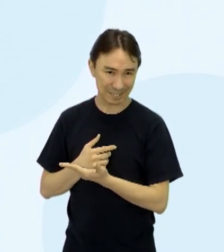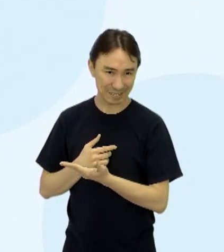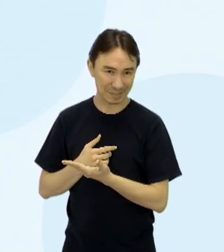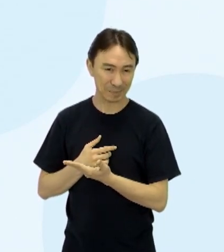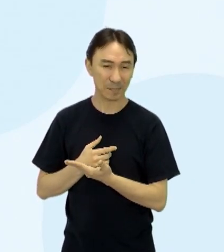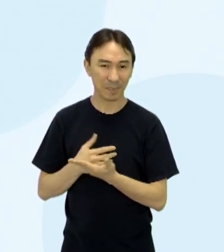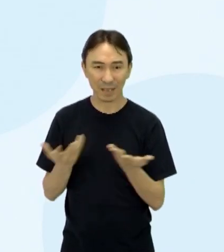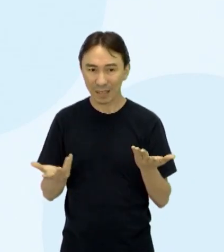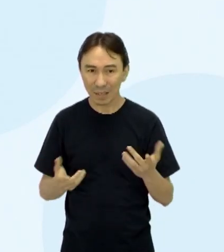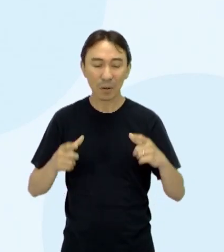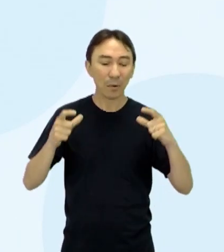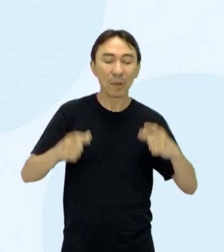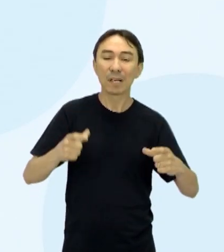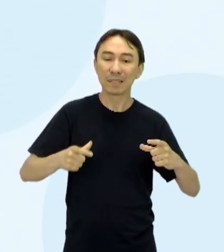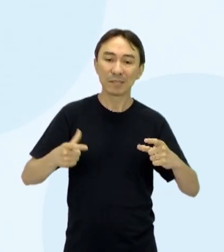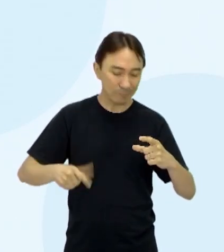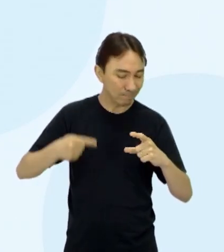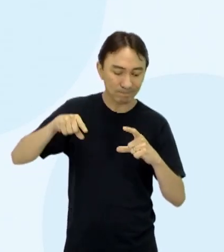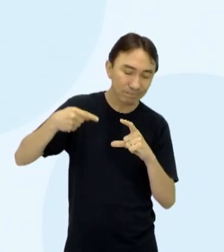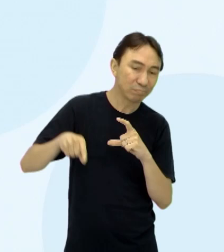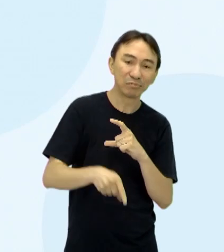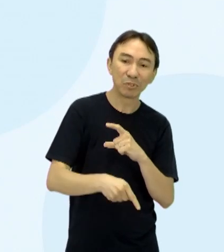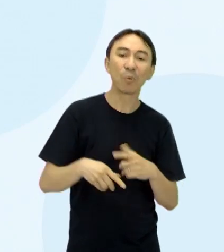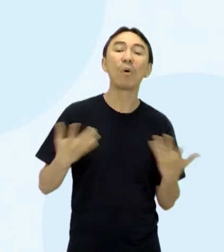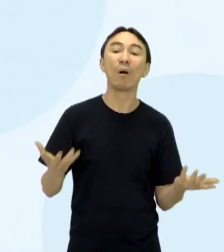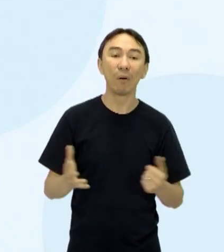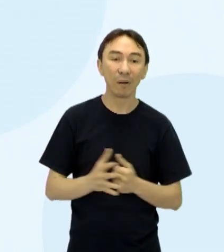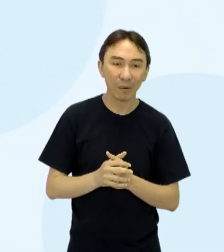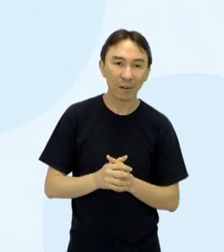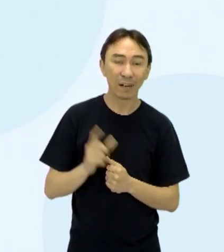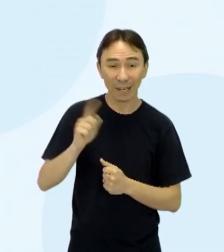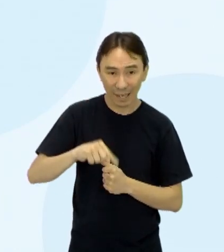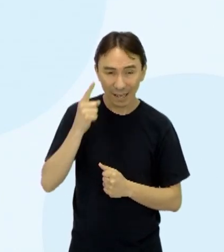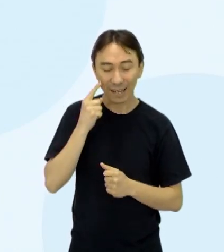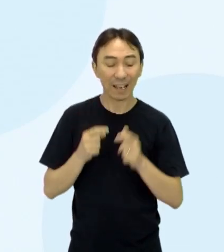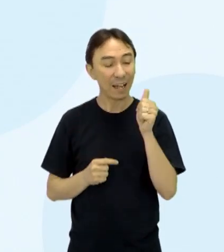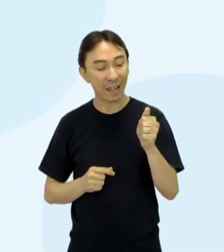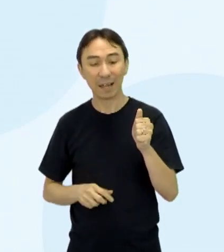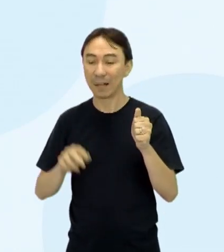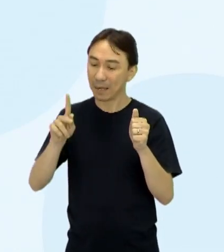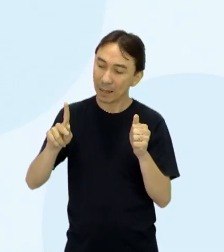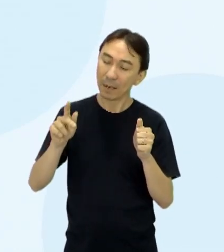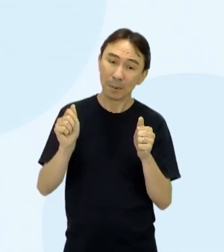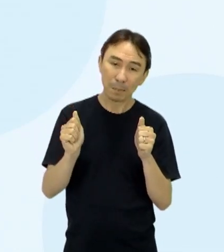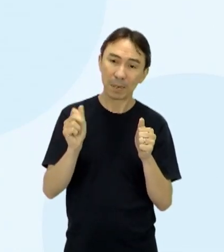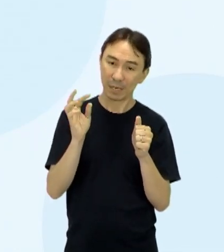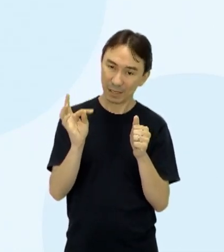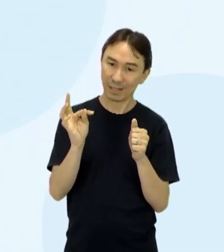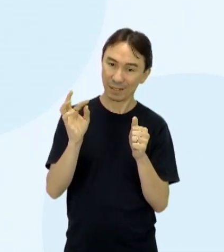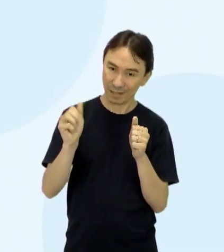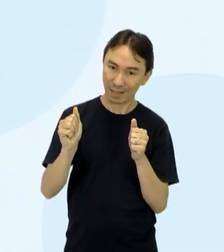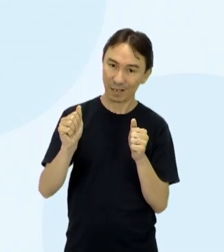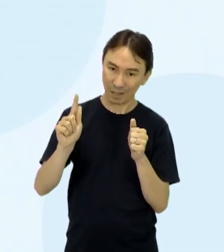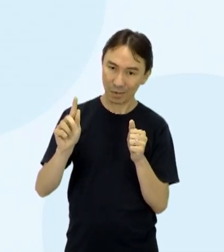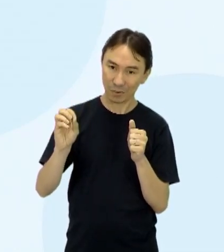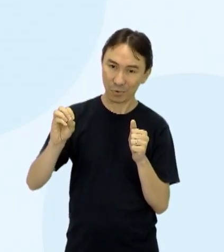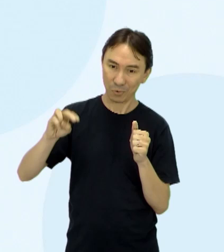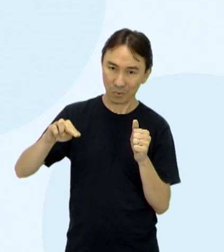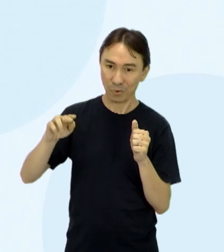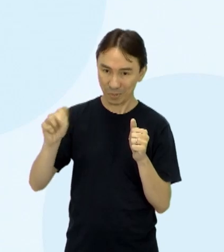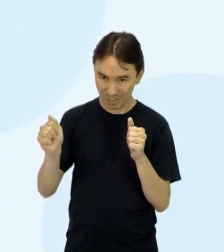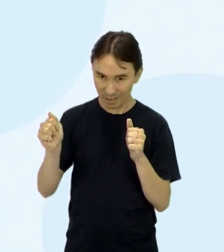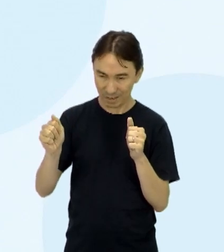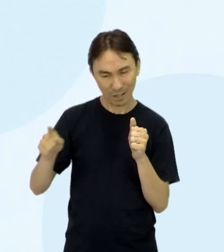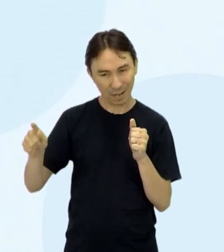terrestre. Qual que seria, então? Alternativa A, Patagônia, lá na Argentina.